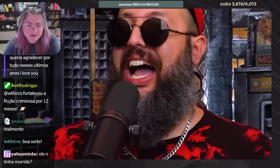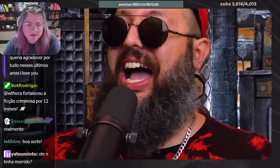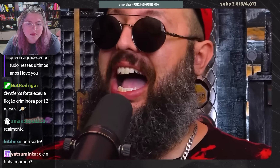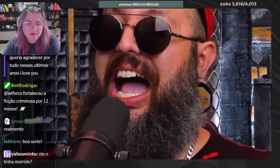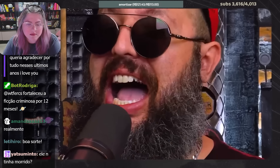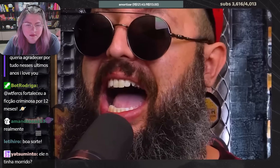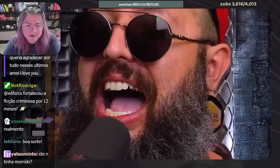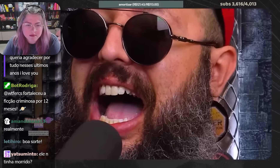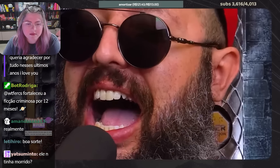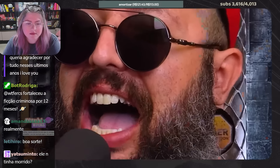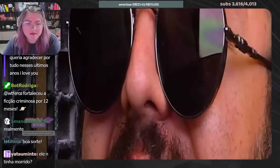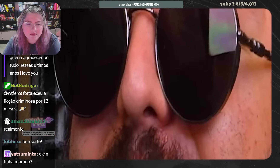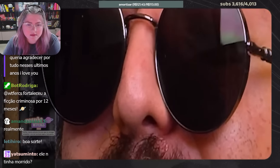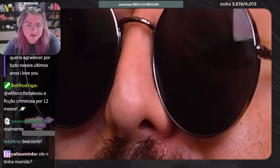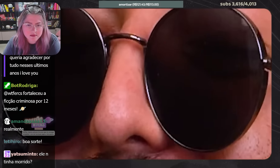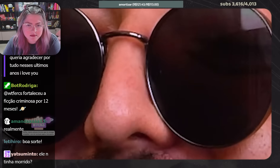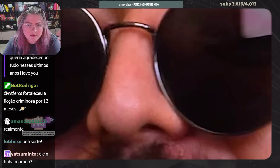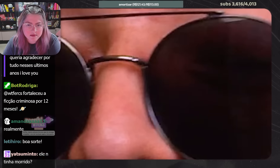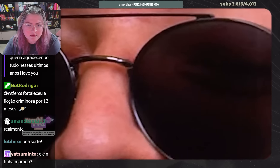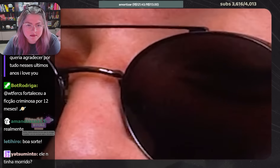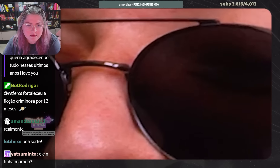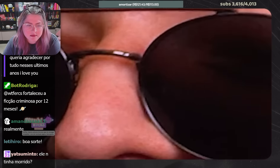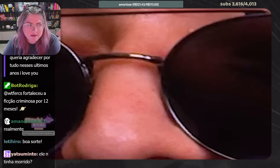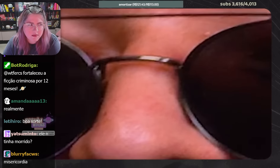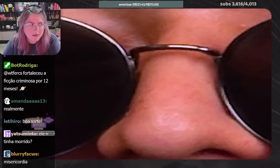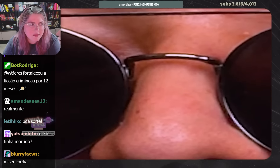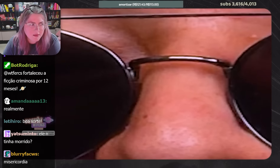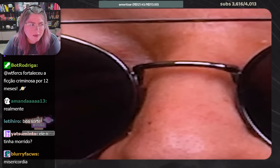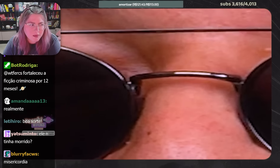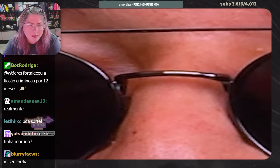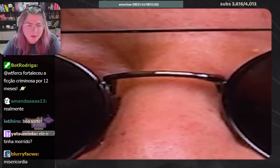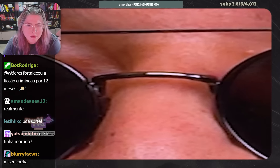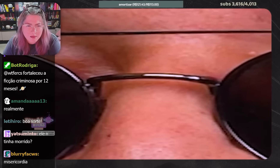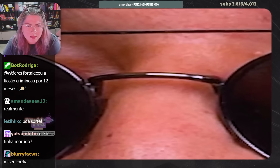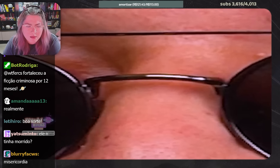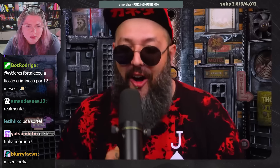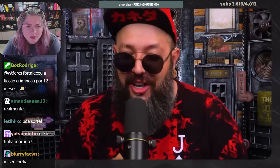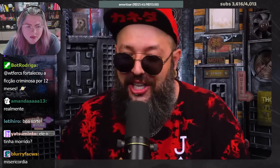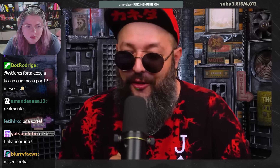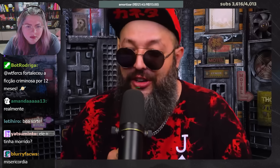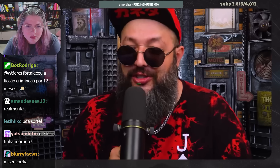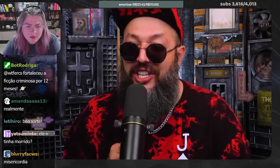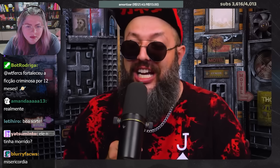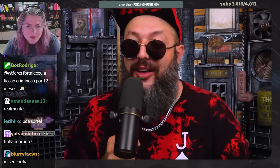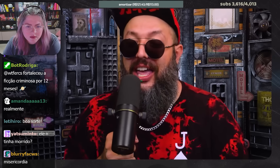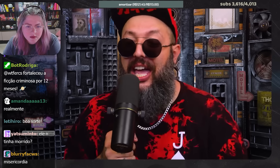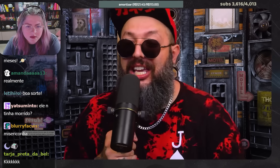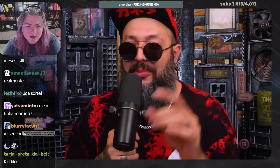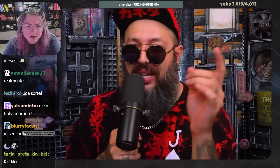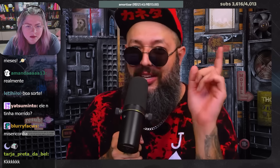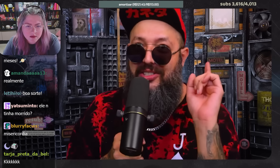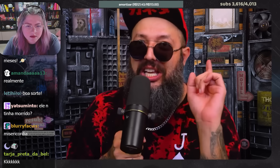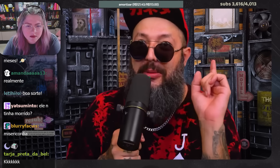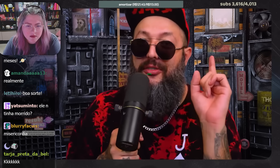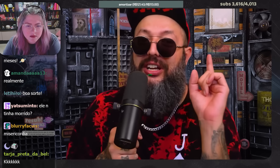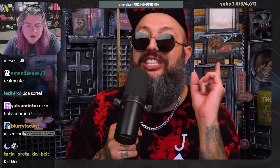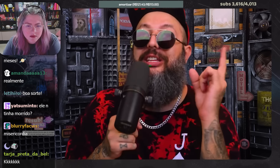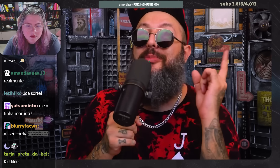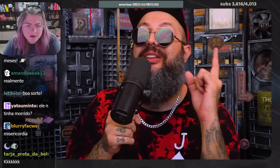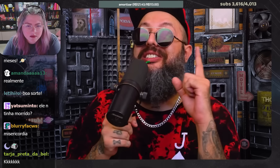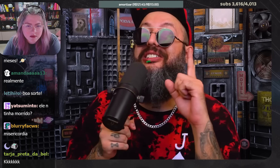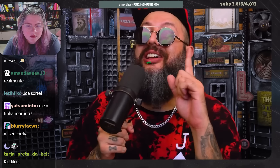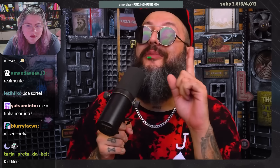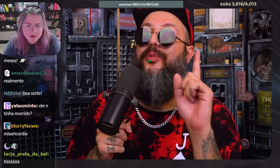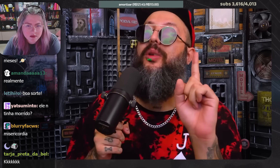assim ah Pablo baguncinha hoje um vídeo dedicado a ele que para quem não se lembra foi